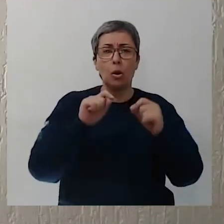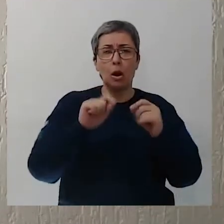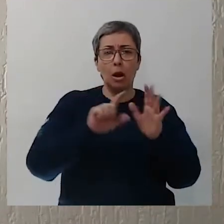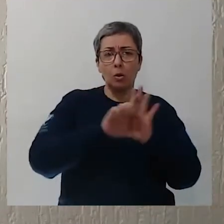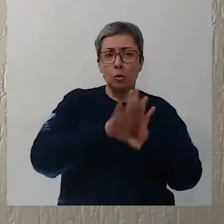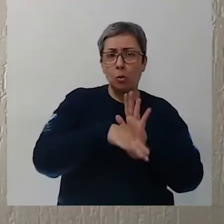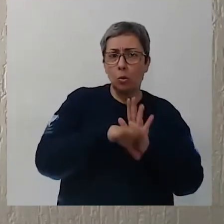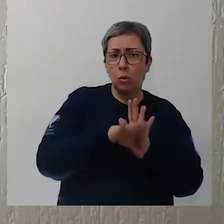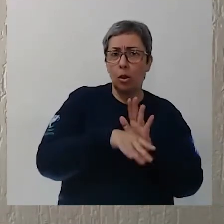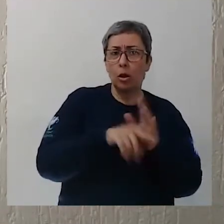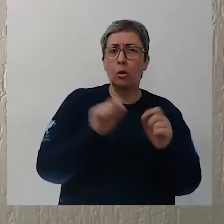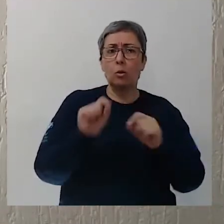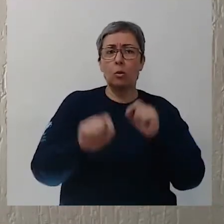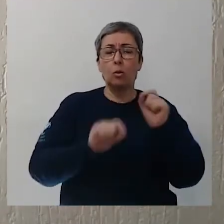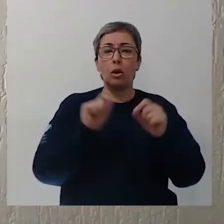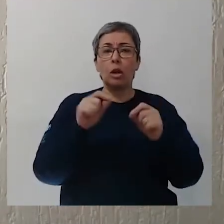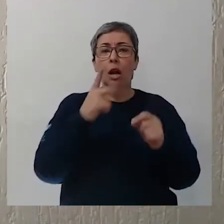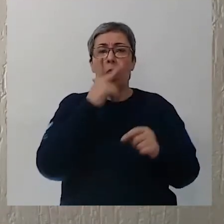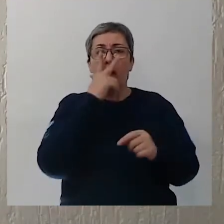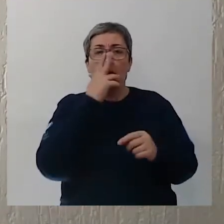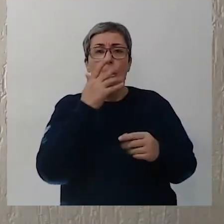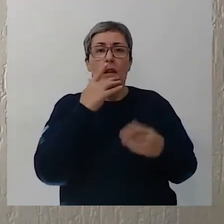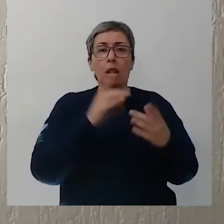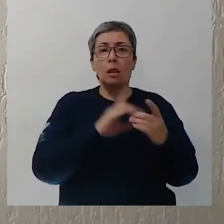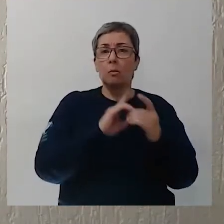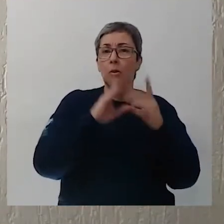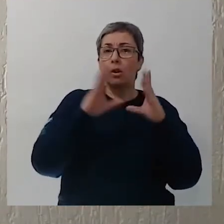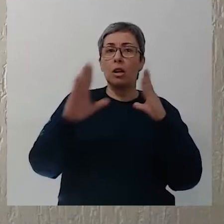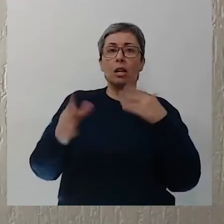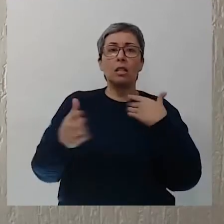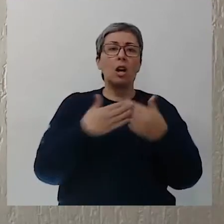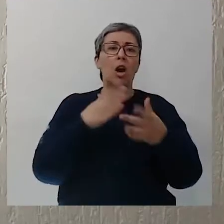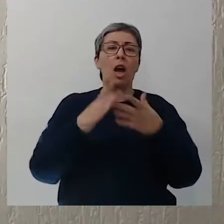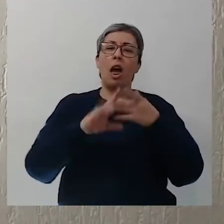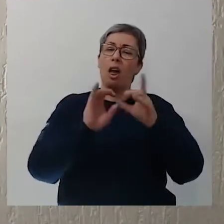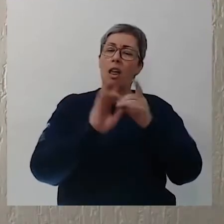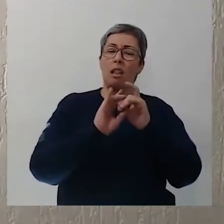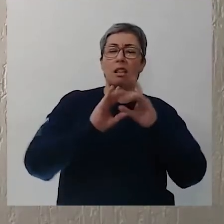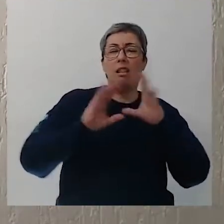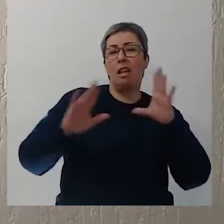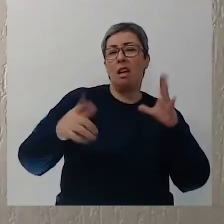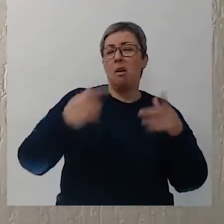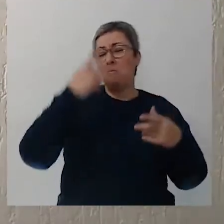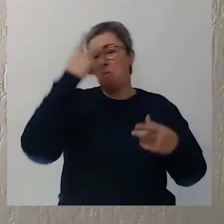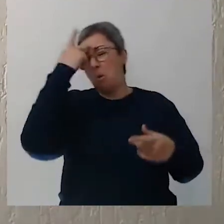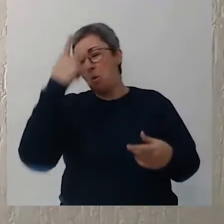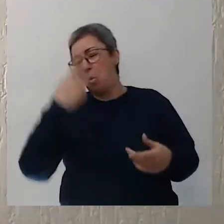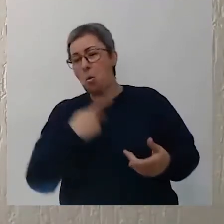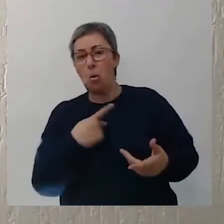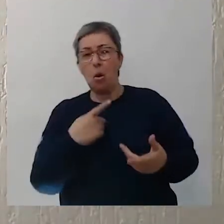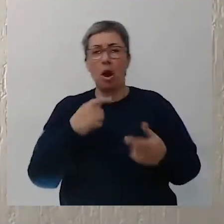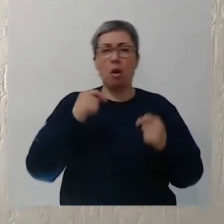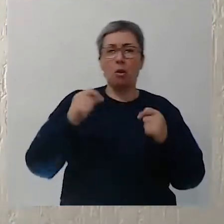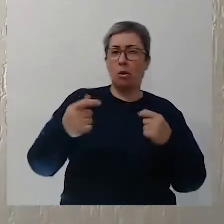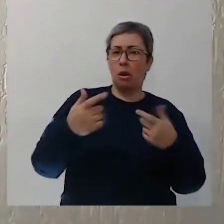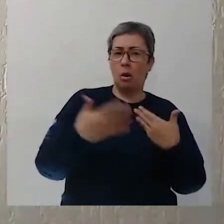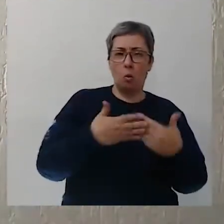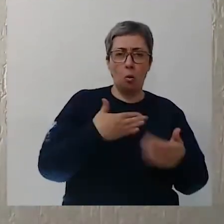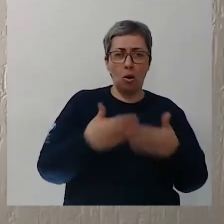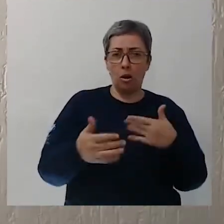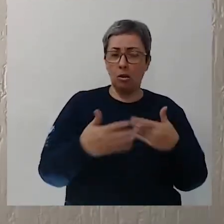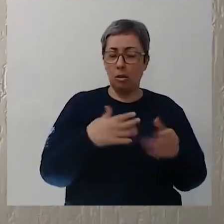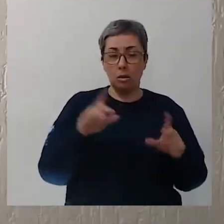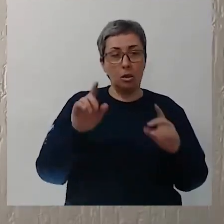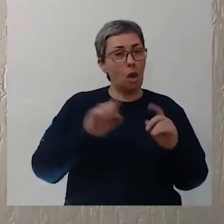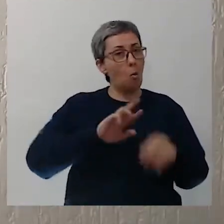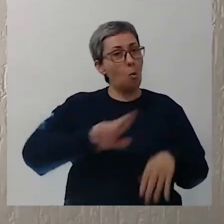a respeito da democracia? Ou seja, acham que democracia é o quê? Fazer o que quiser, na hora que quiser e como quiser. Mas não é isso,